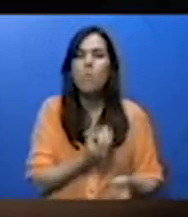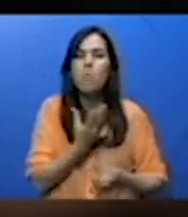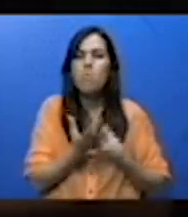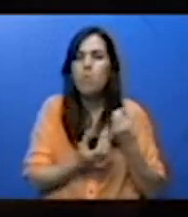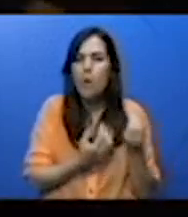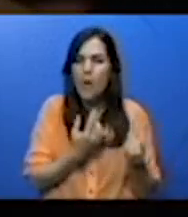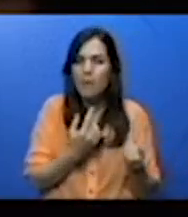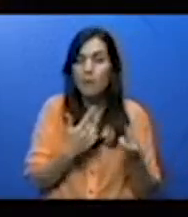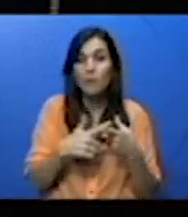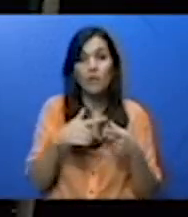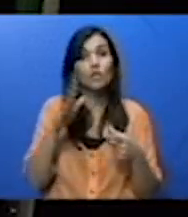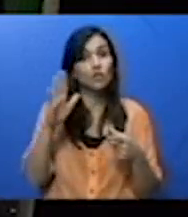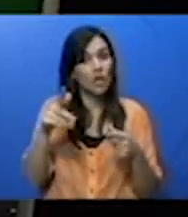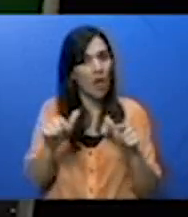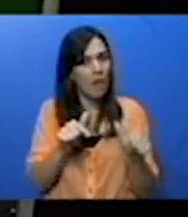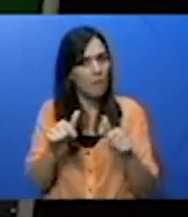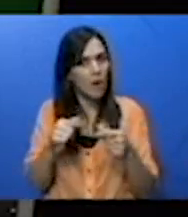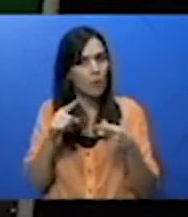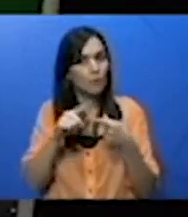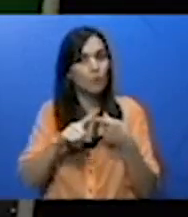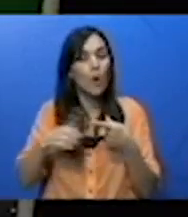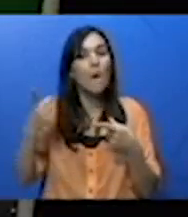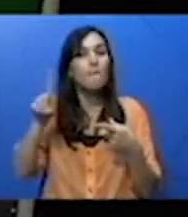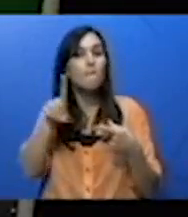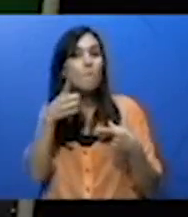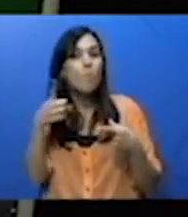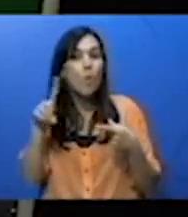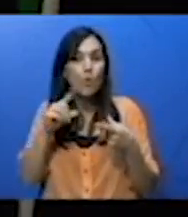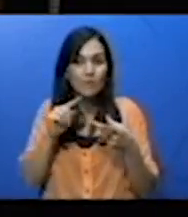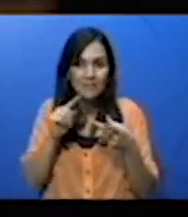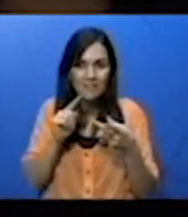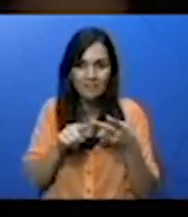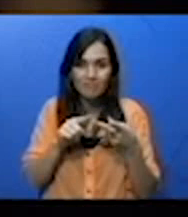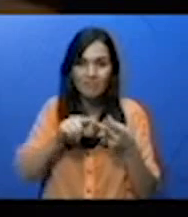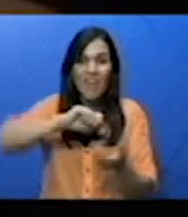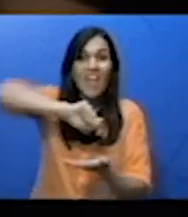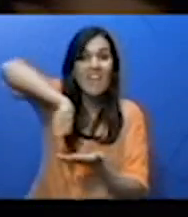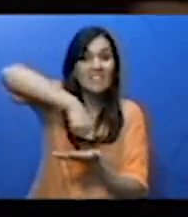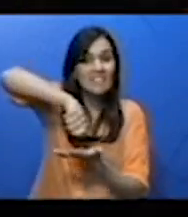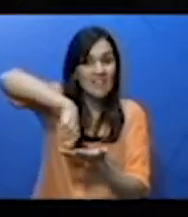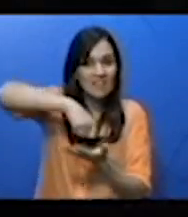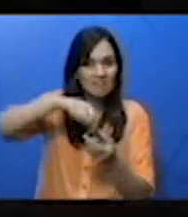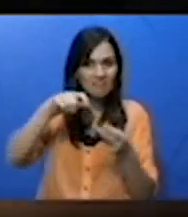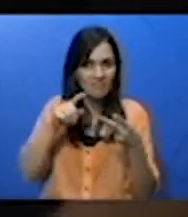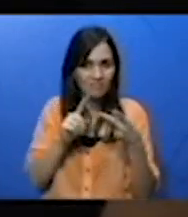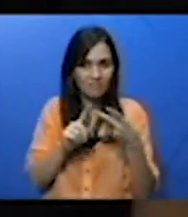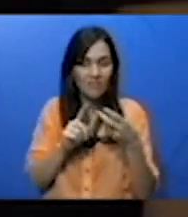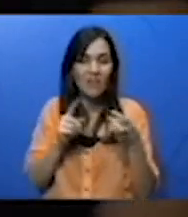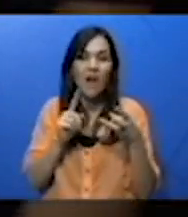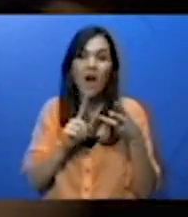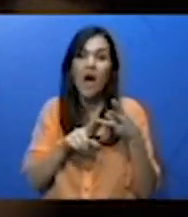trabalhamos já músicas, nós já trabalhamos receita, nós trabalhamos bilhete, vários, né? Agora nós vamos